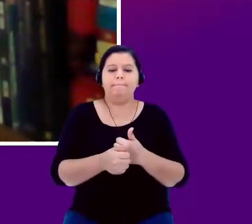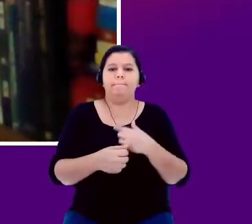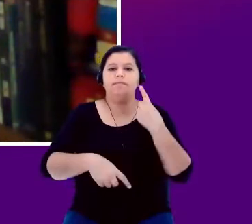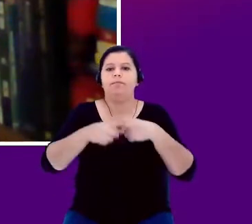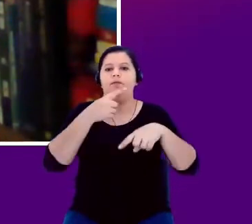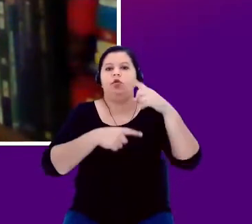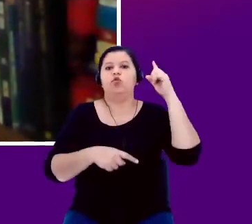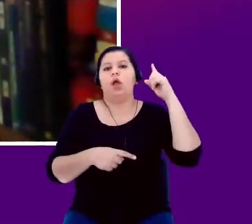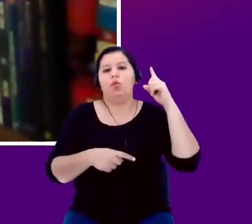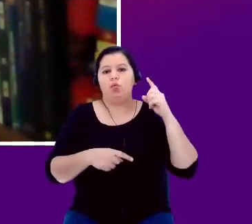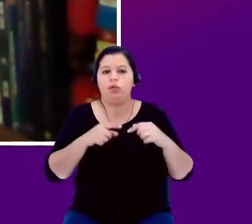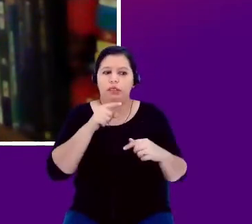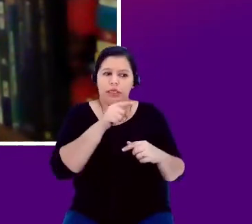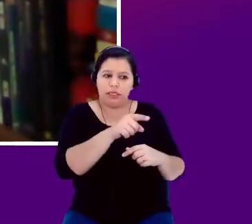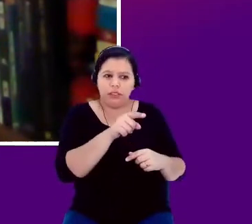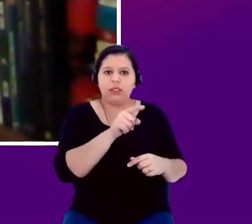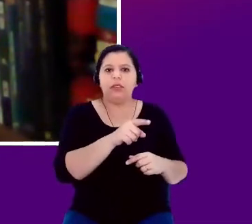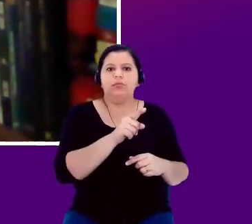justamente